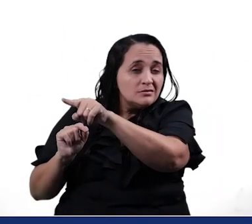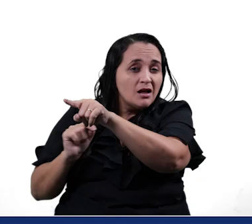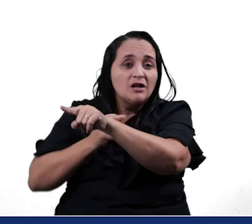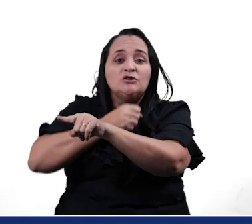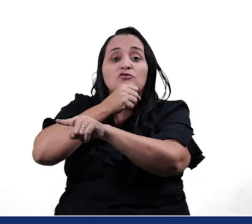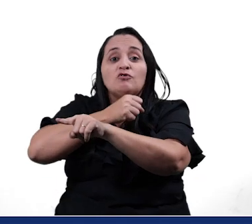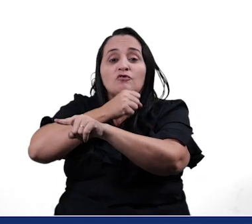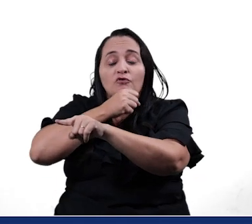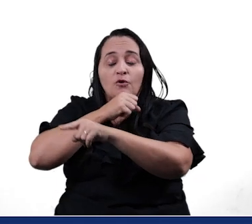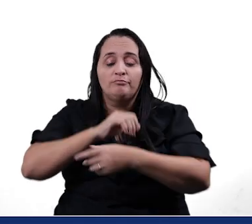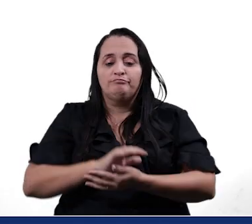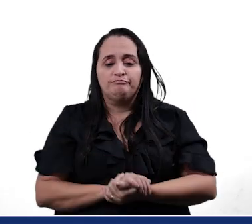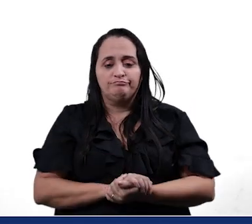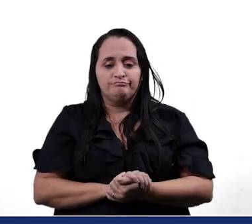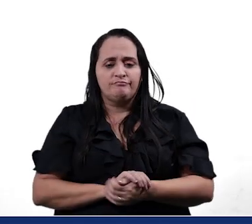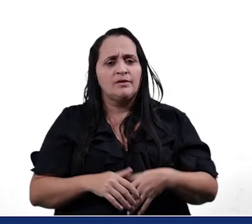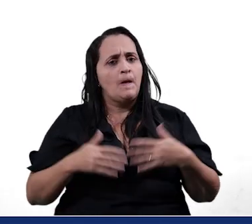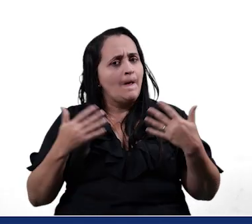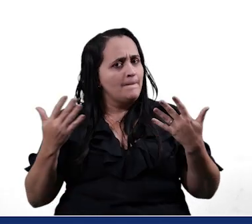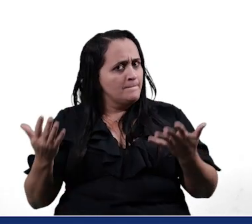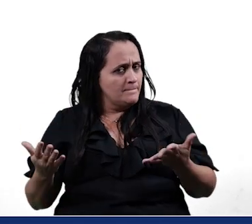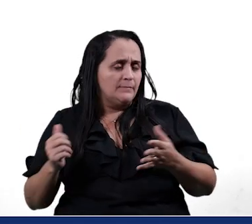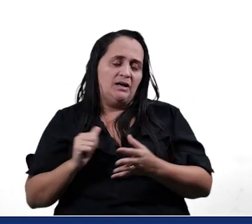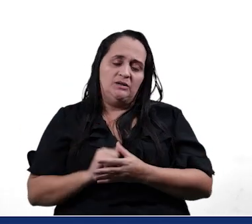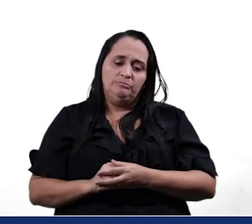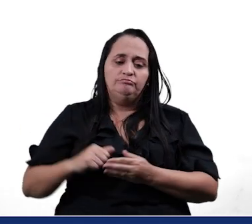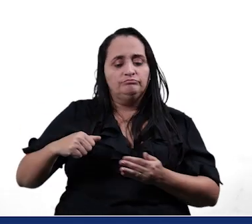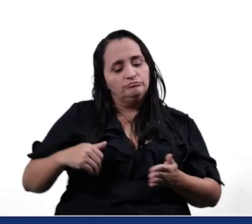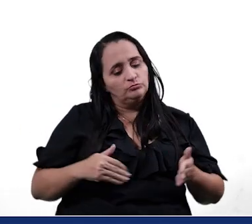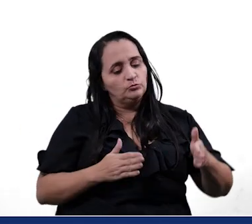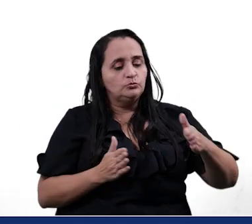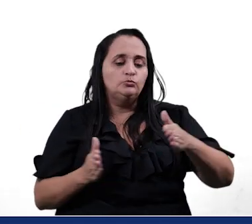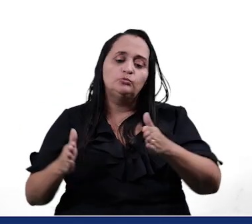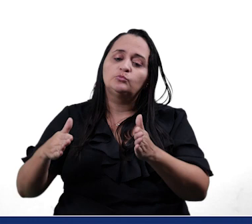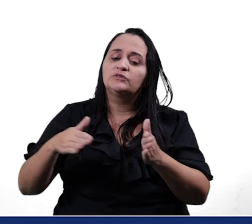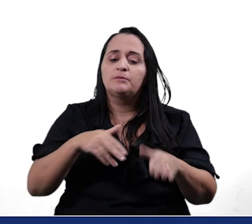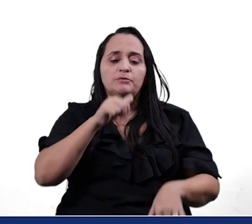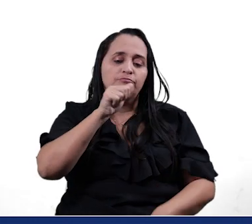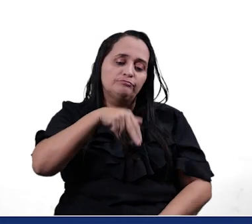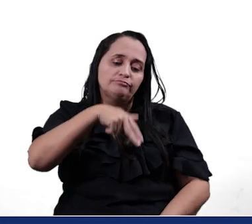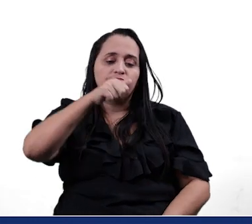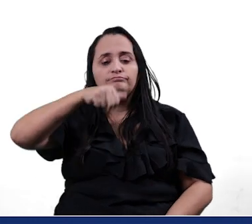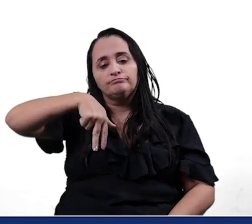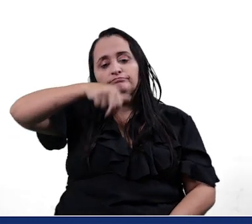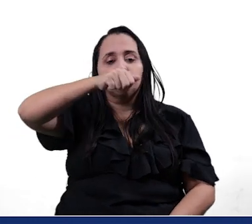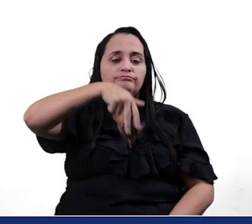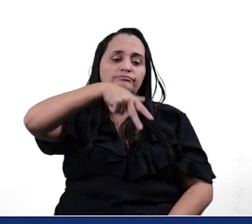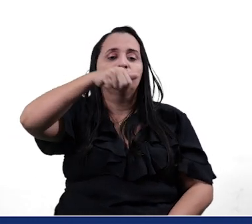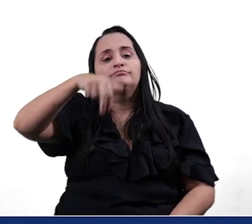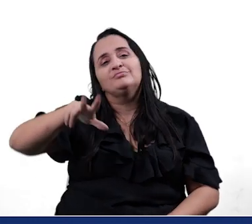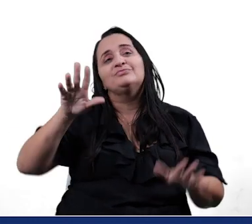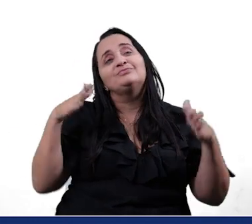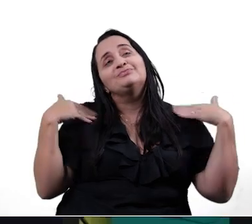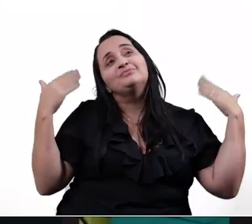Ainda no princípio, do caminho rumo à casa da vovó, ela é interpelada por um lobo. Ela estava indo bem